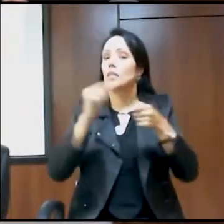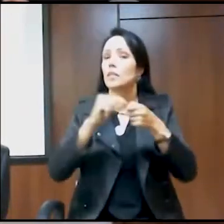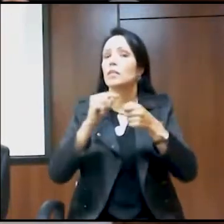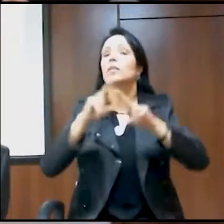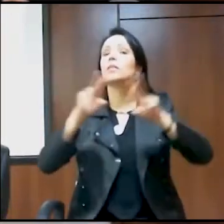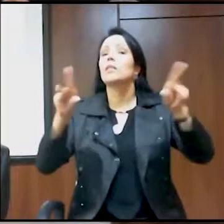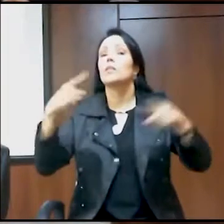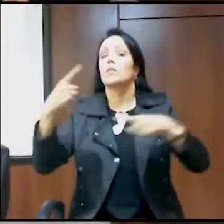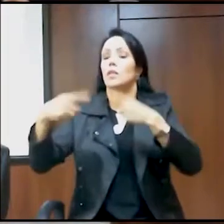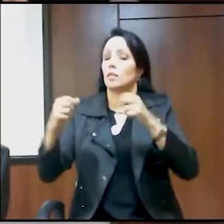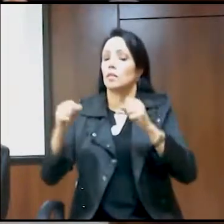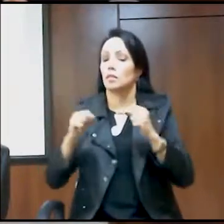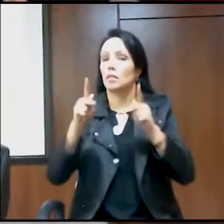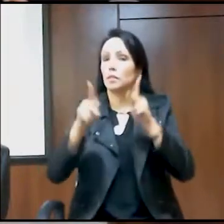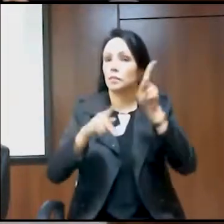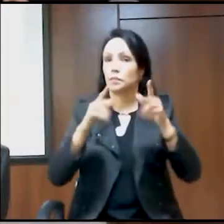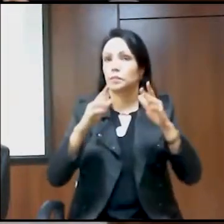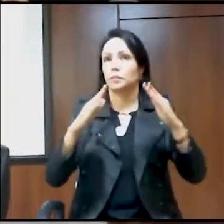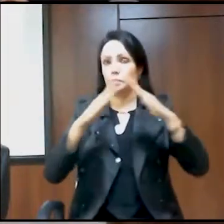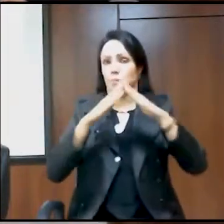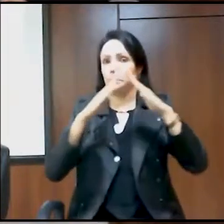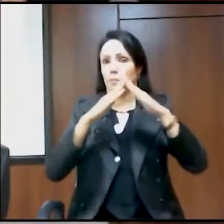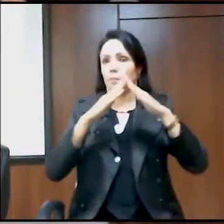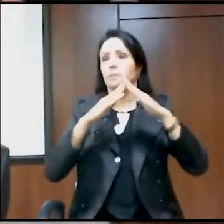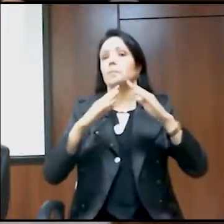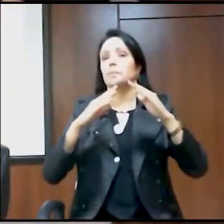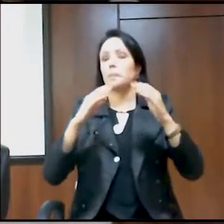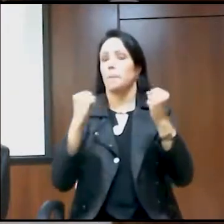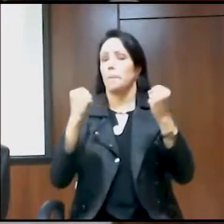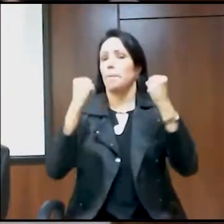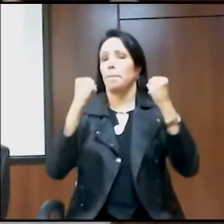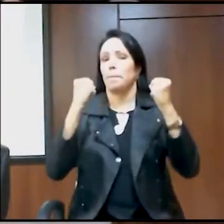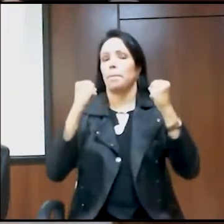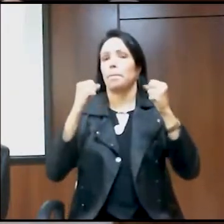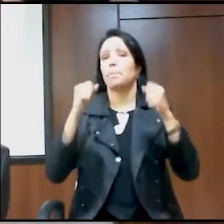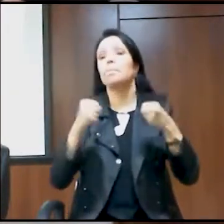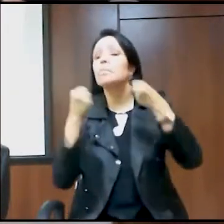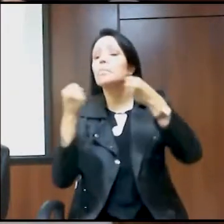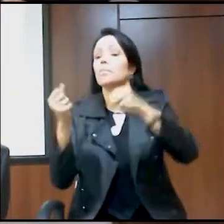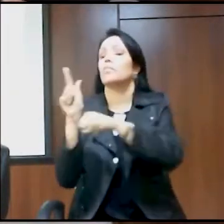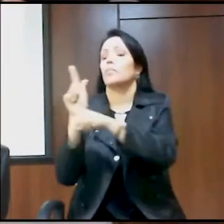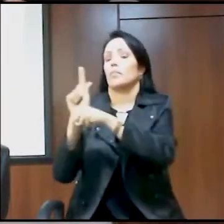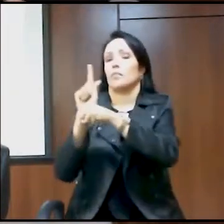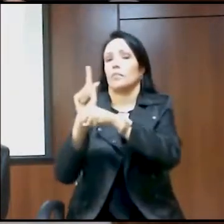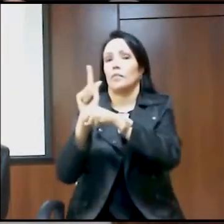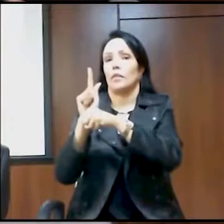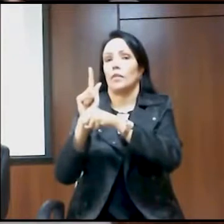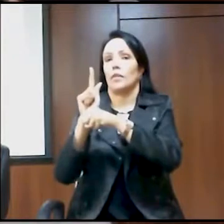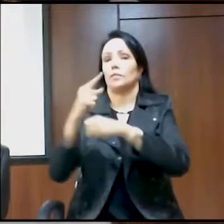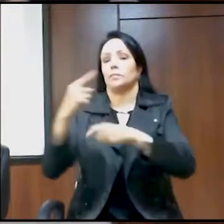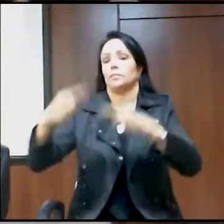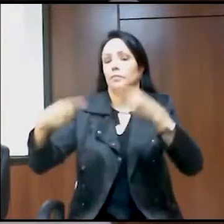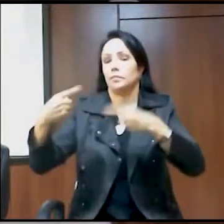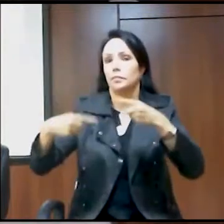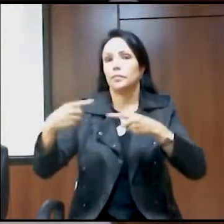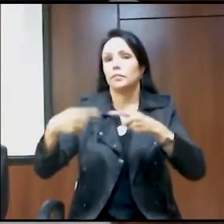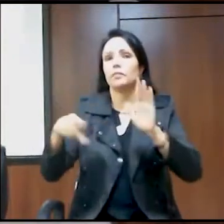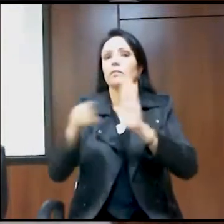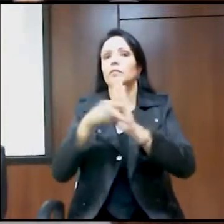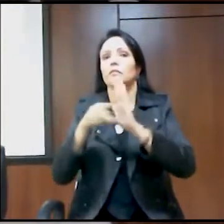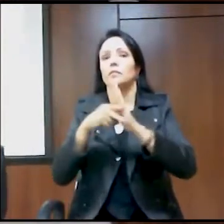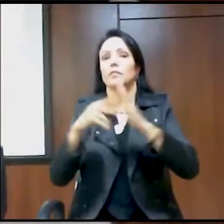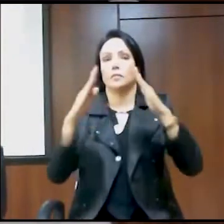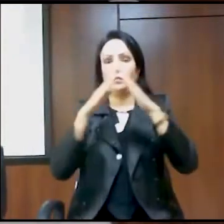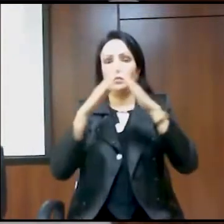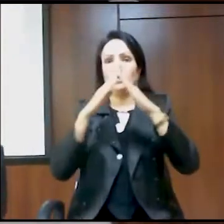habitacional é fortalecer os processos de autogestão, é fortalecer a política de subsídio habitacional, porque sem